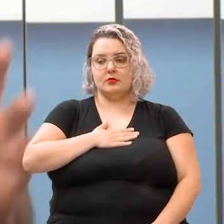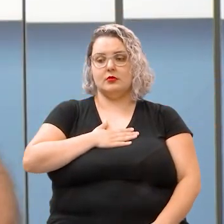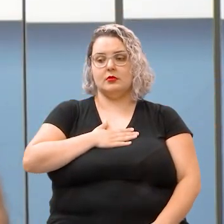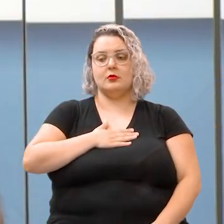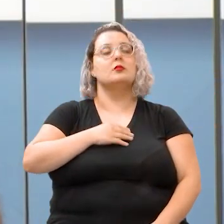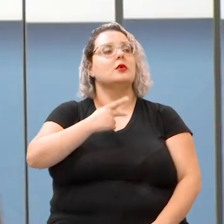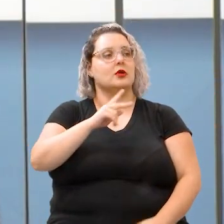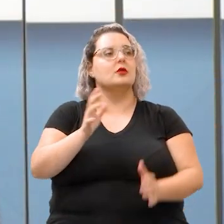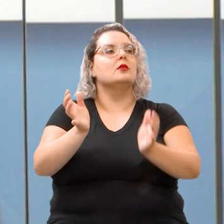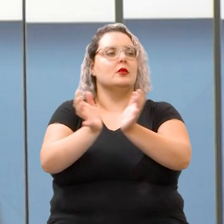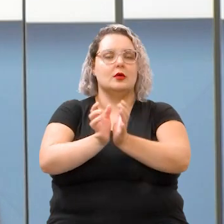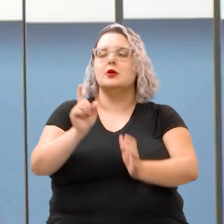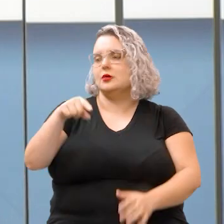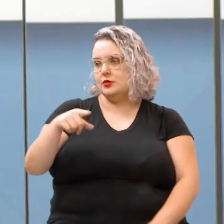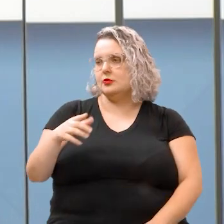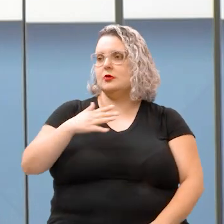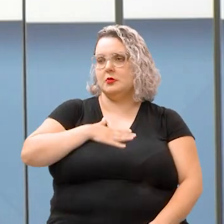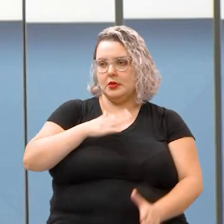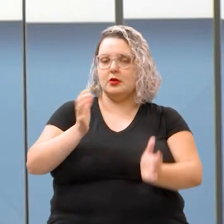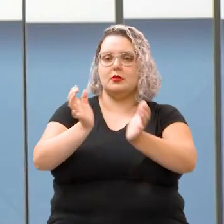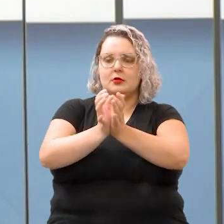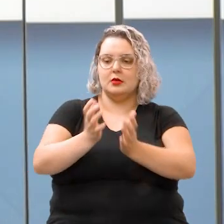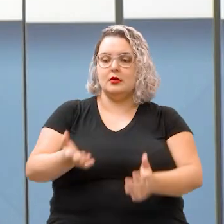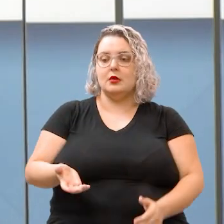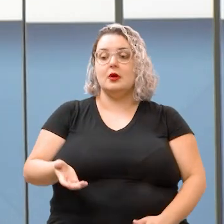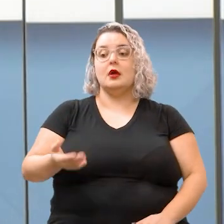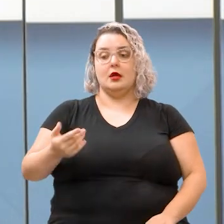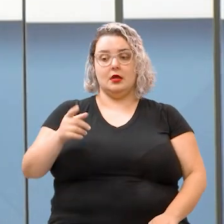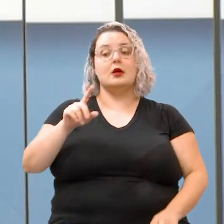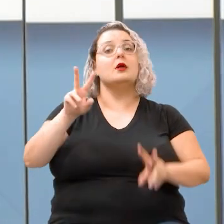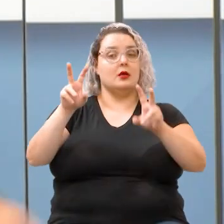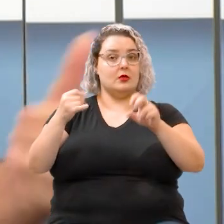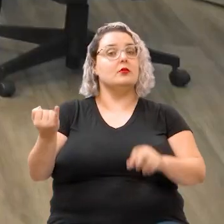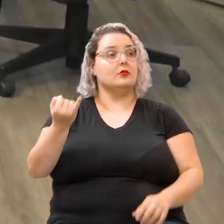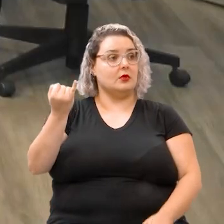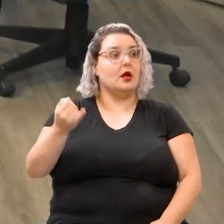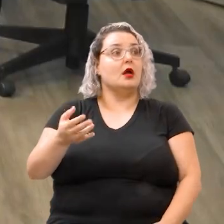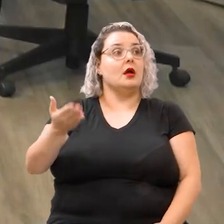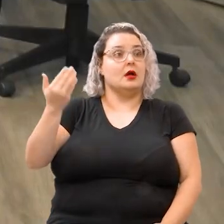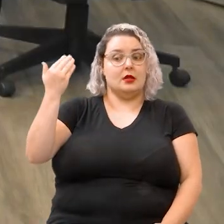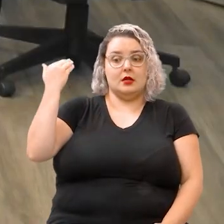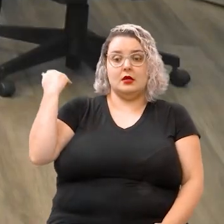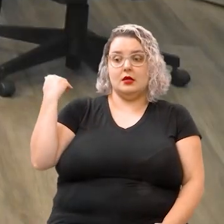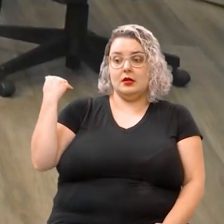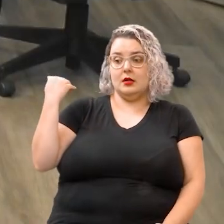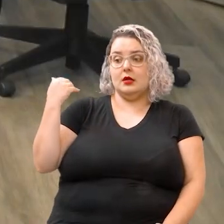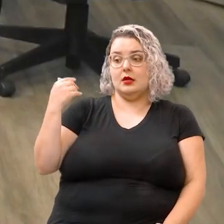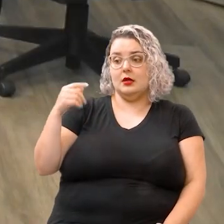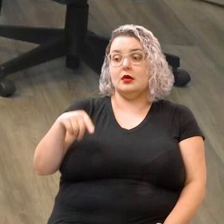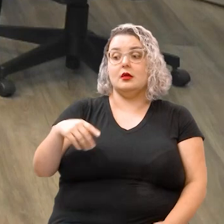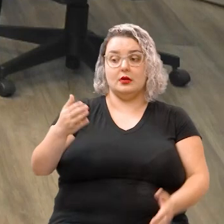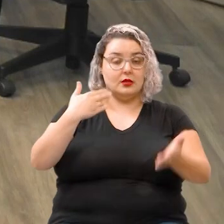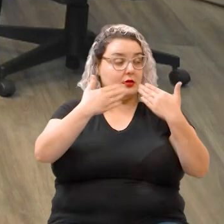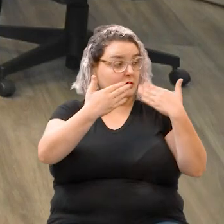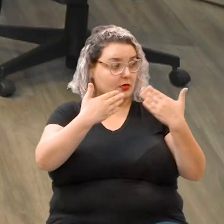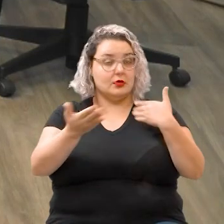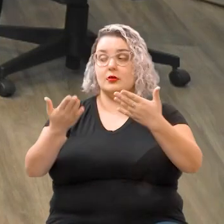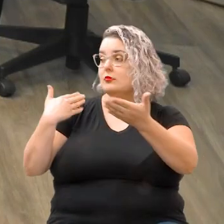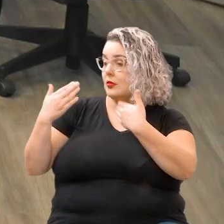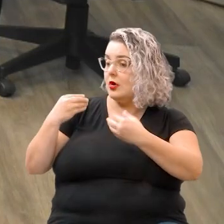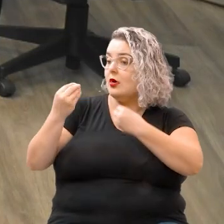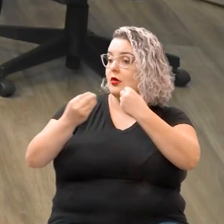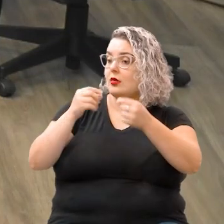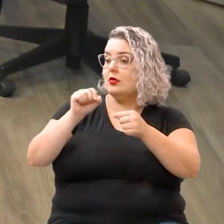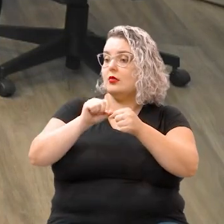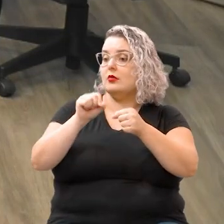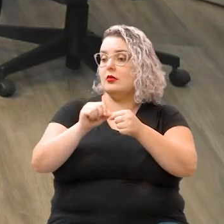Para sua comissão. para minha comissão, porque é um assunto Antigamente interessante. existia. Eu venho falar com você sobre como que eu